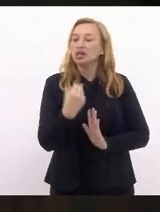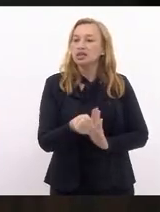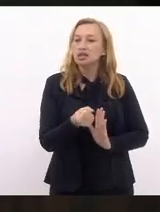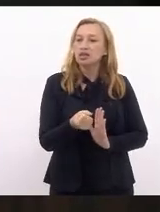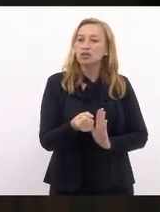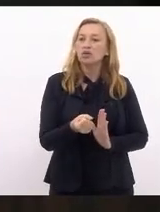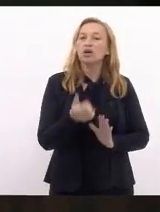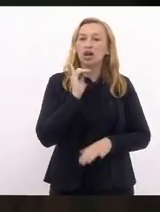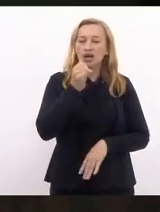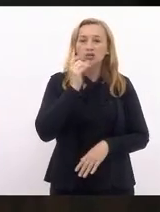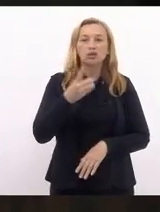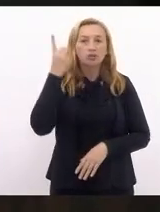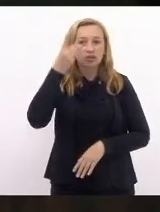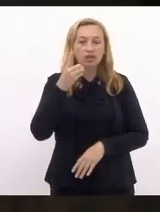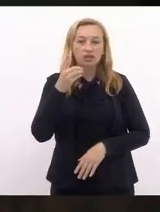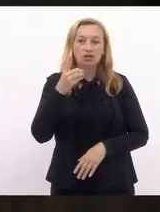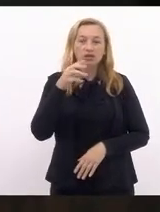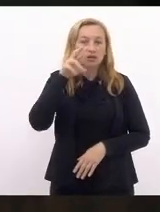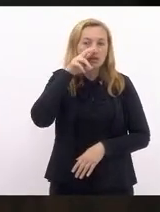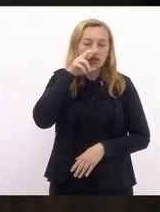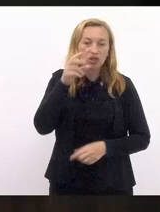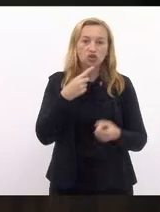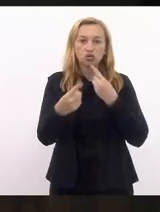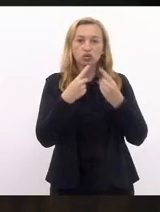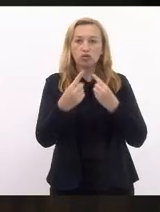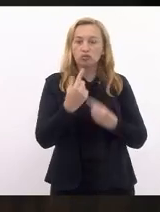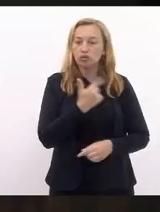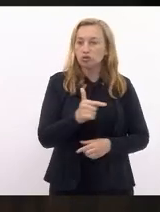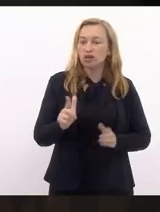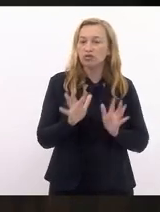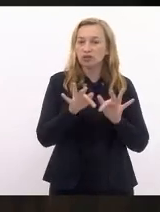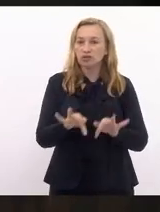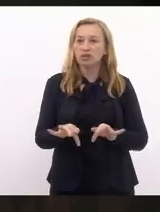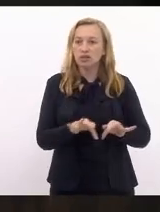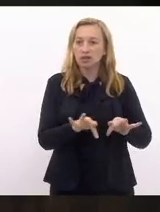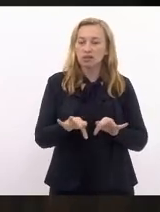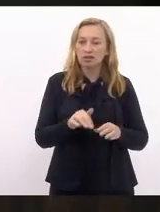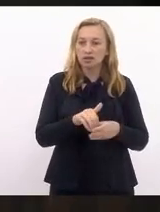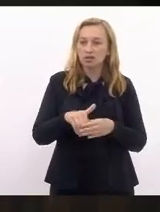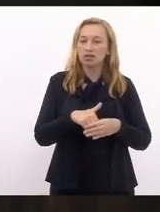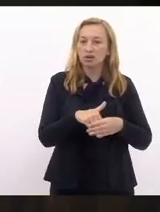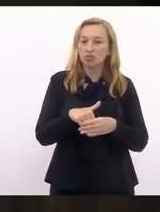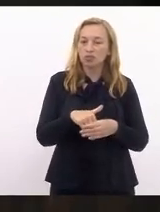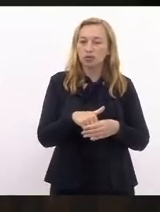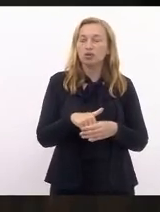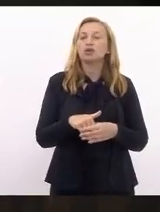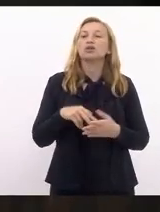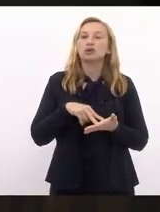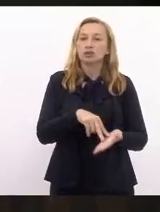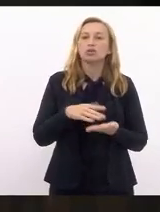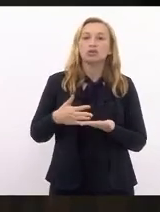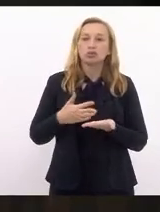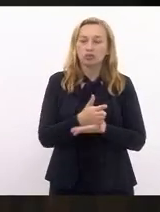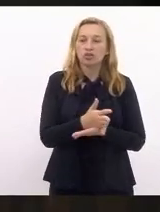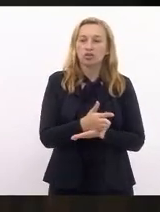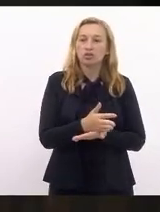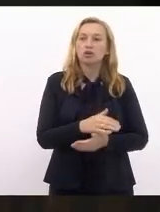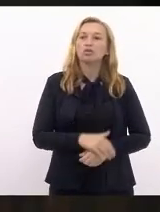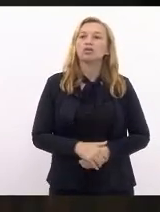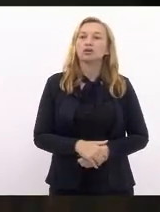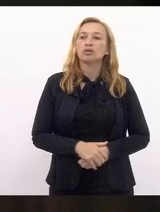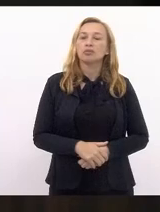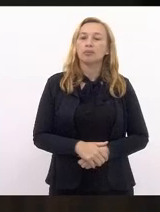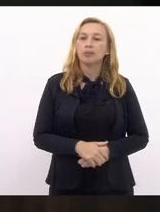externas favorável ela tô rosenverg Reis em discussão na hora que ele é discutir se é da discussão em votação seus que a prova bem mais resolução